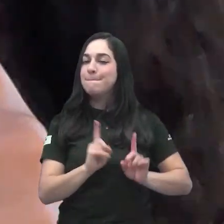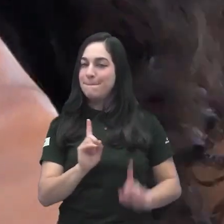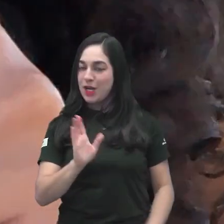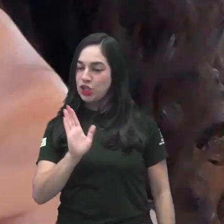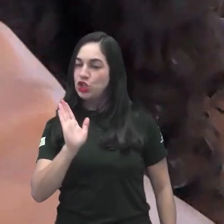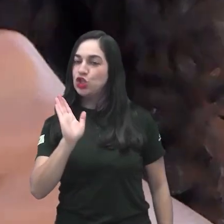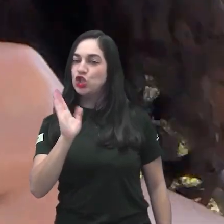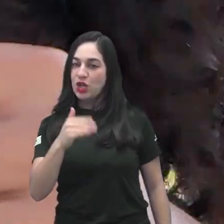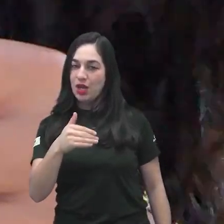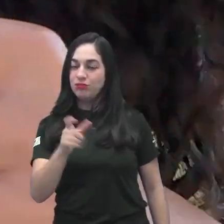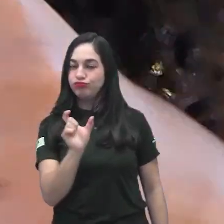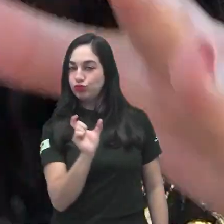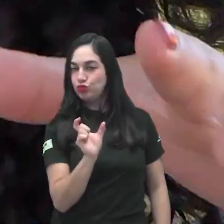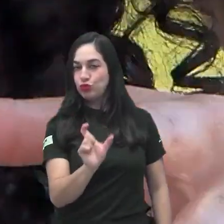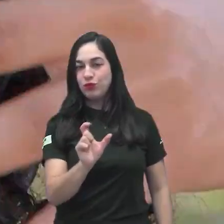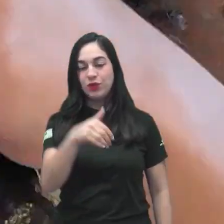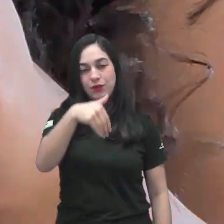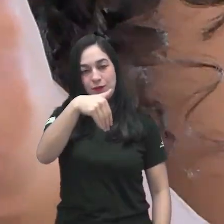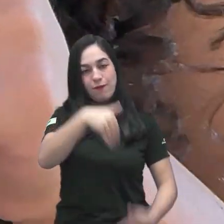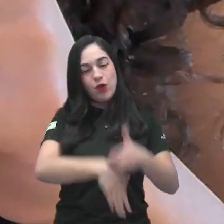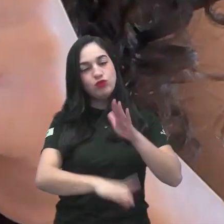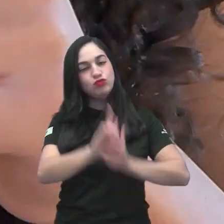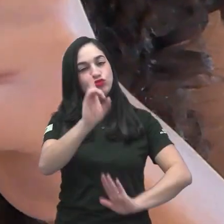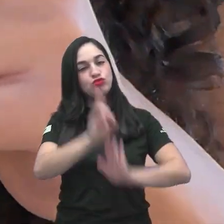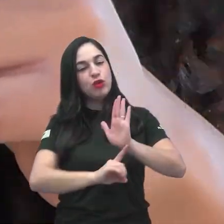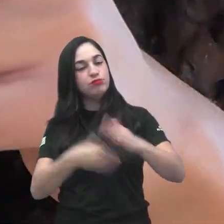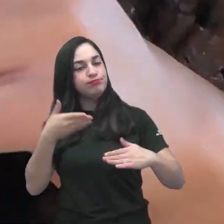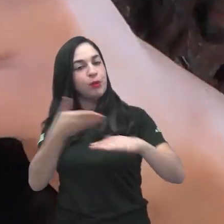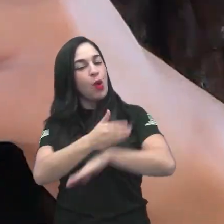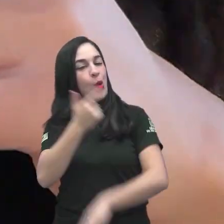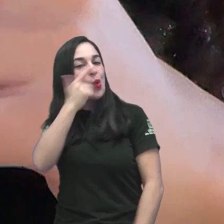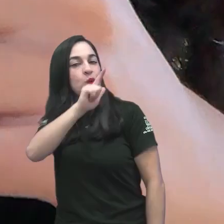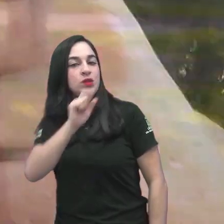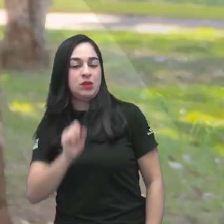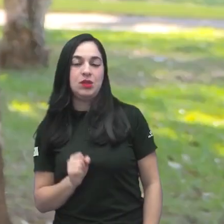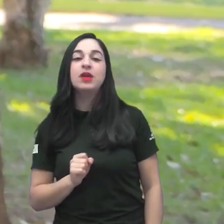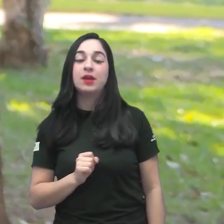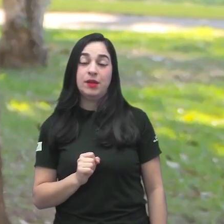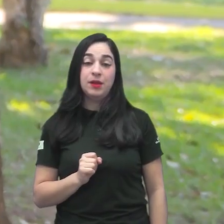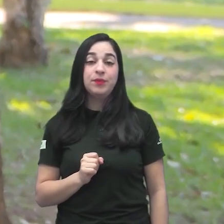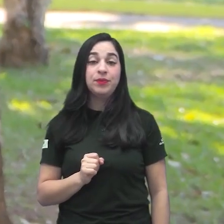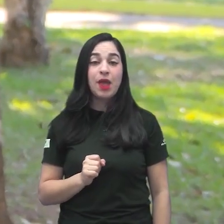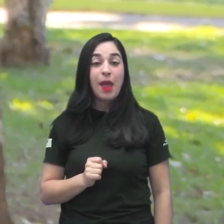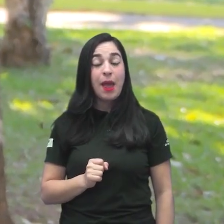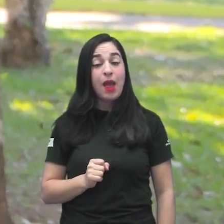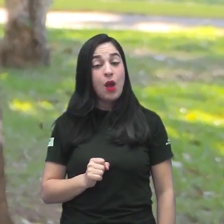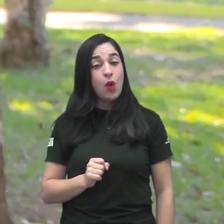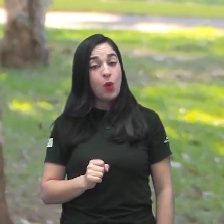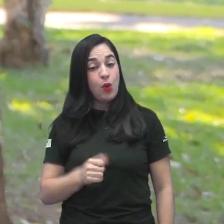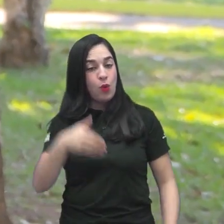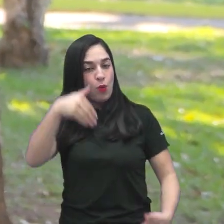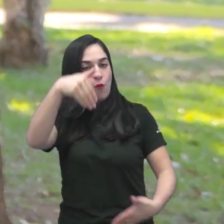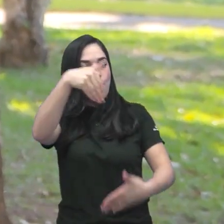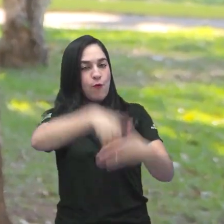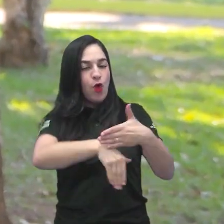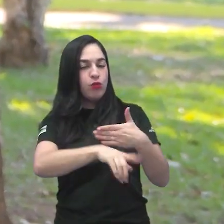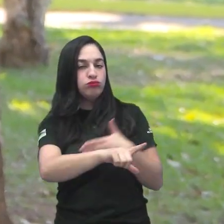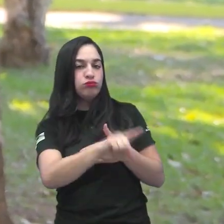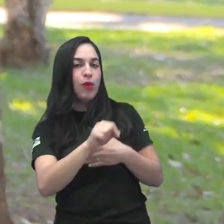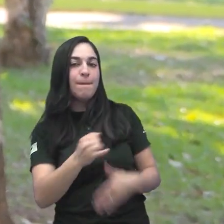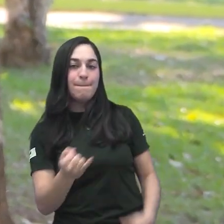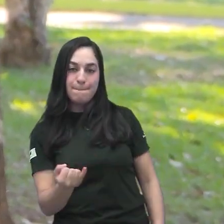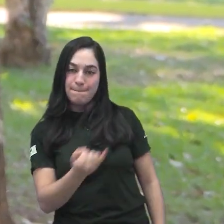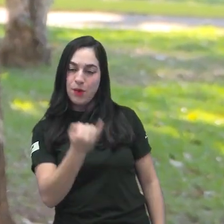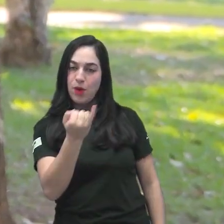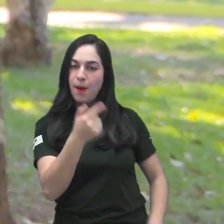título de eleitor para exercer o direito de votar nas eleições de 2026. Para ela, participar do processo eleitoral